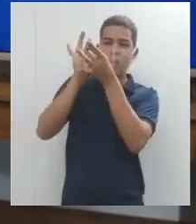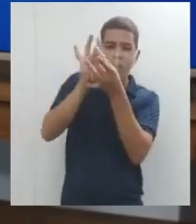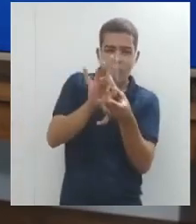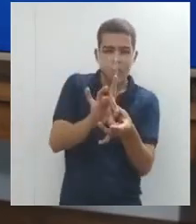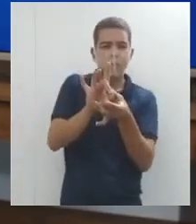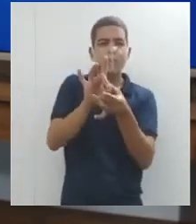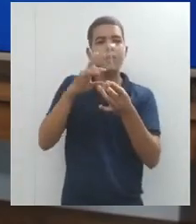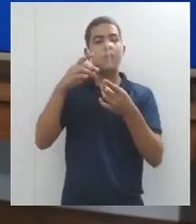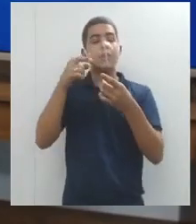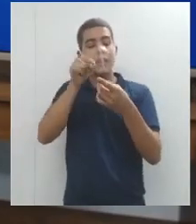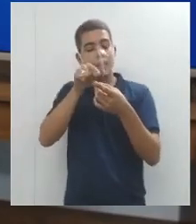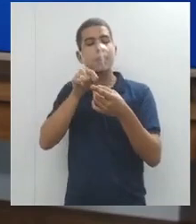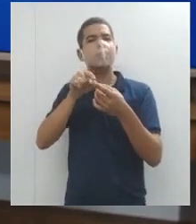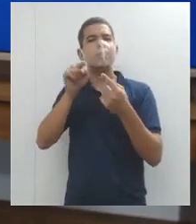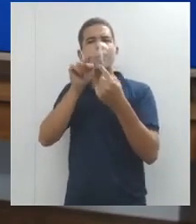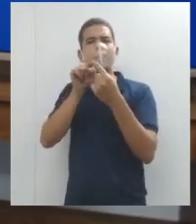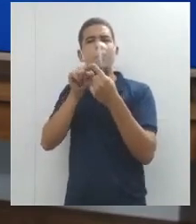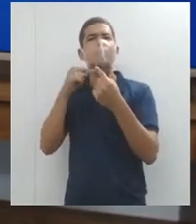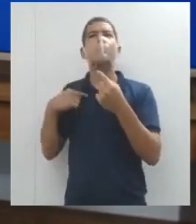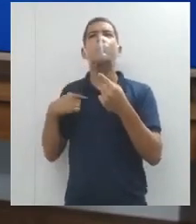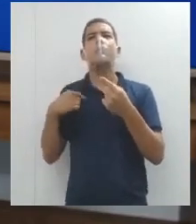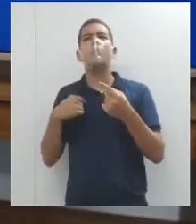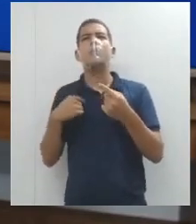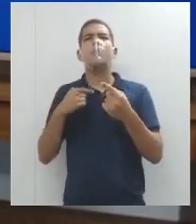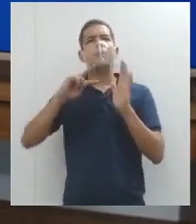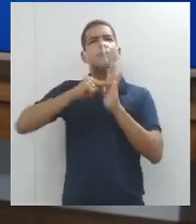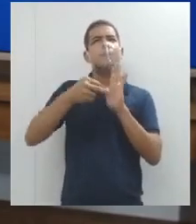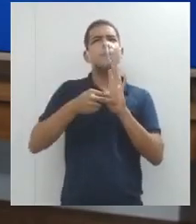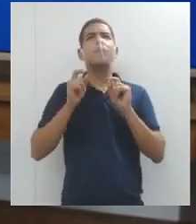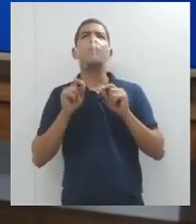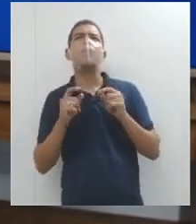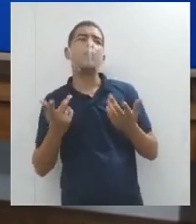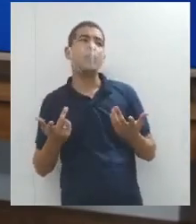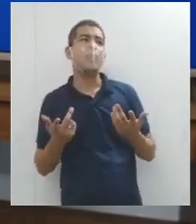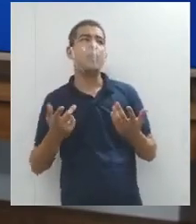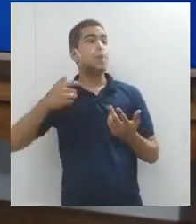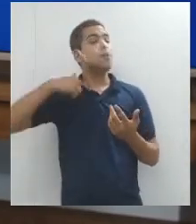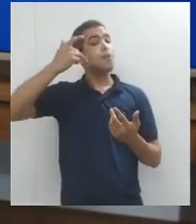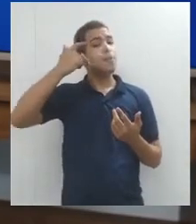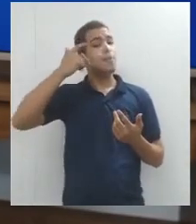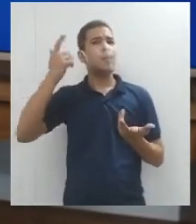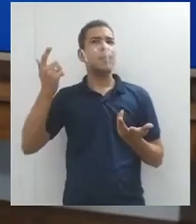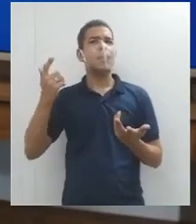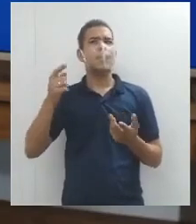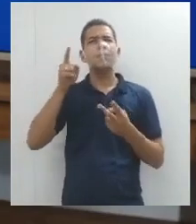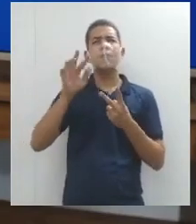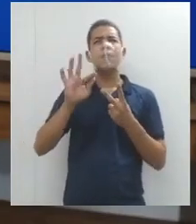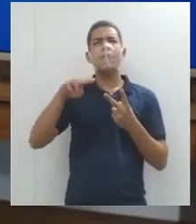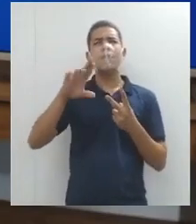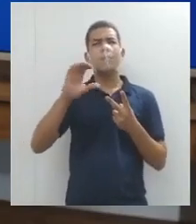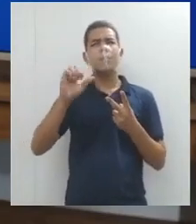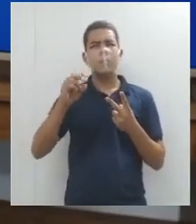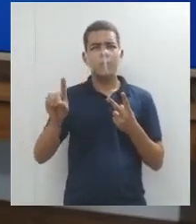é que vai realmente te apontar o sentido da palavra, da expressão, a função dessa